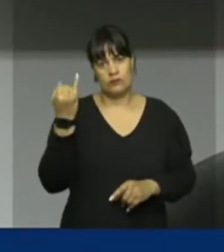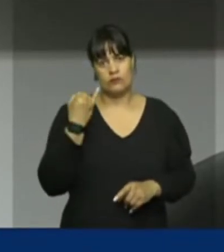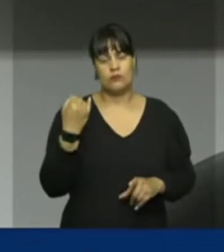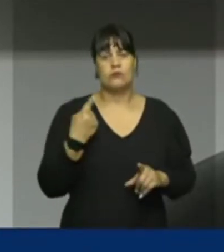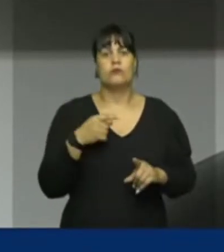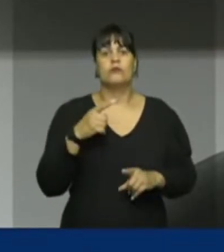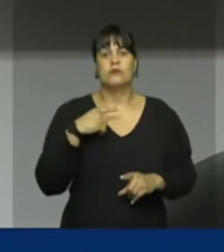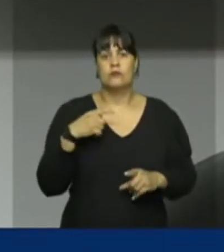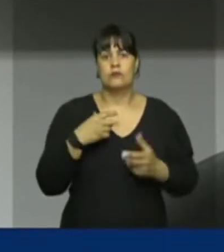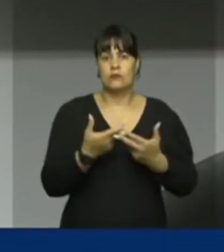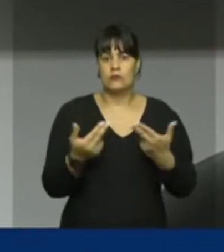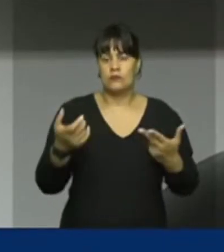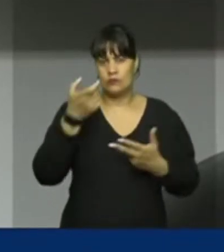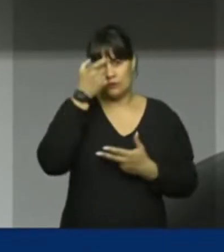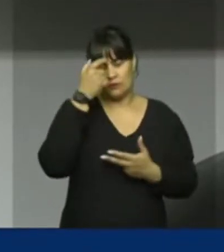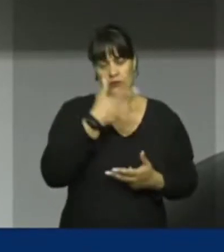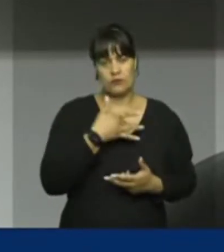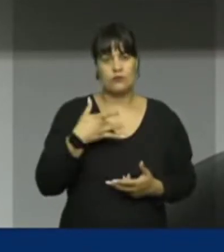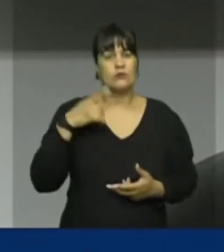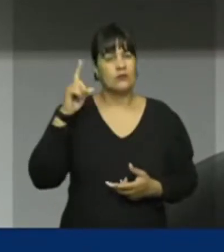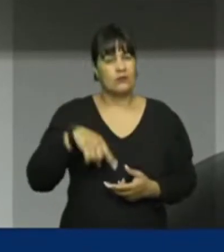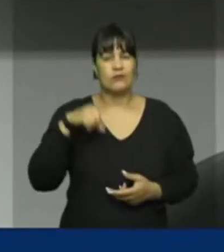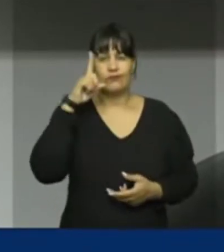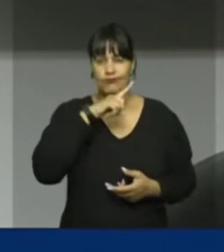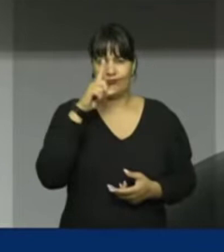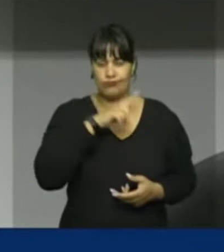mínimo falha. Porque